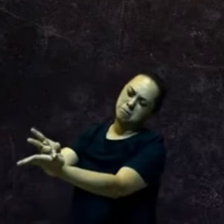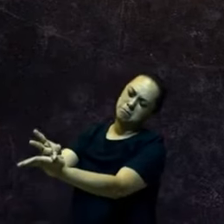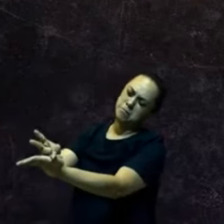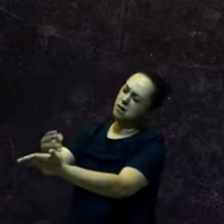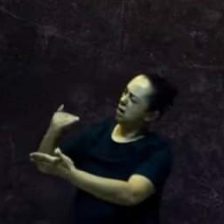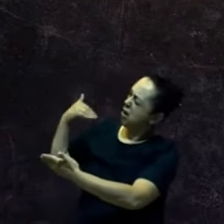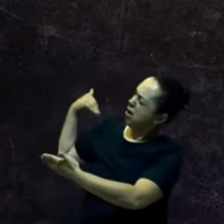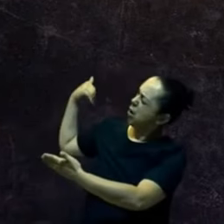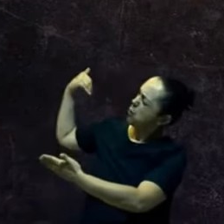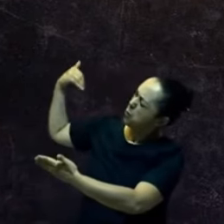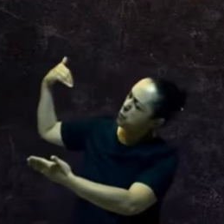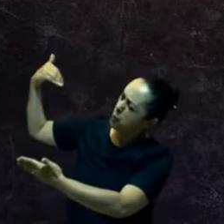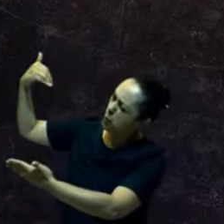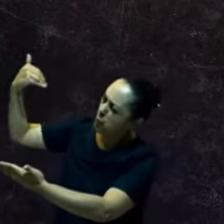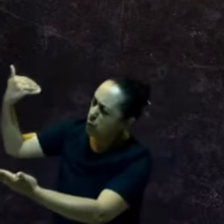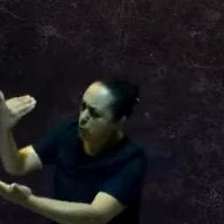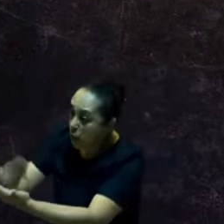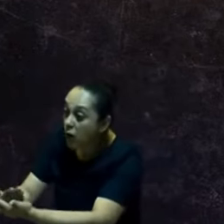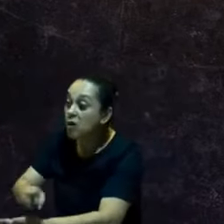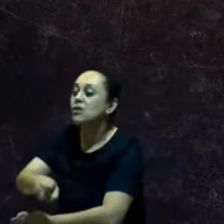Me encanta esse primeiro dia até agora.